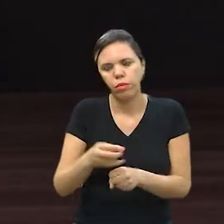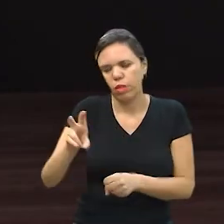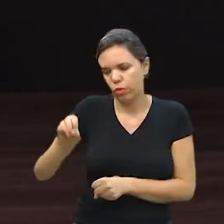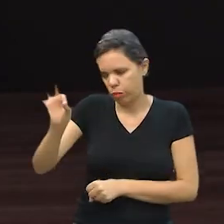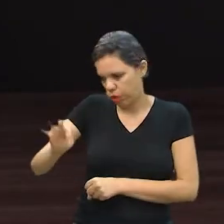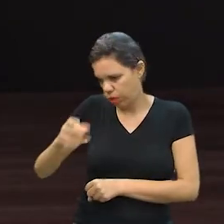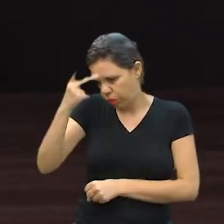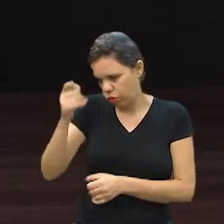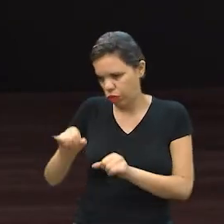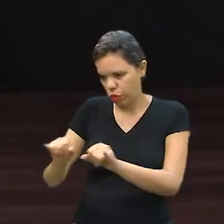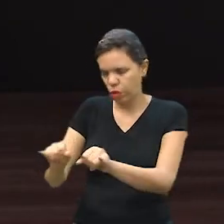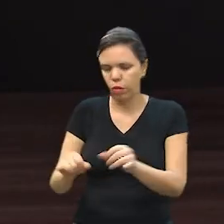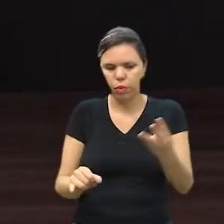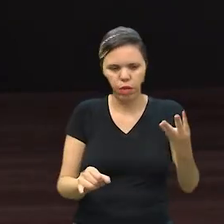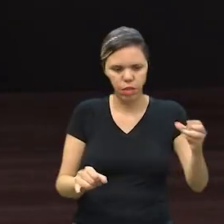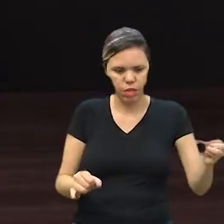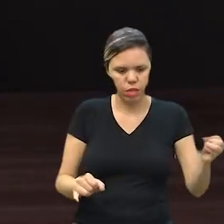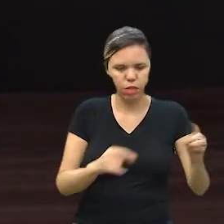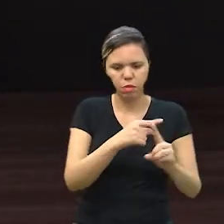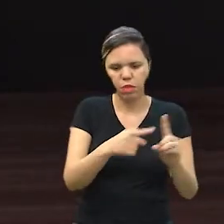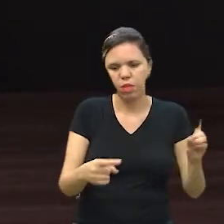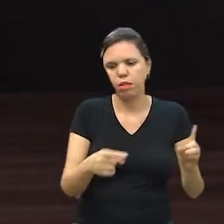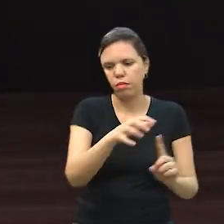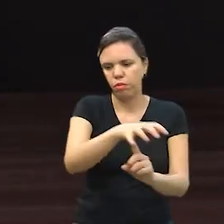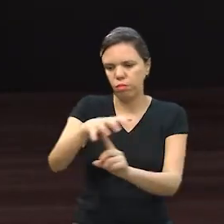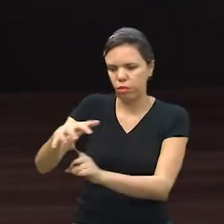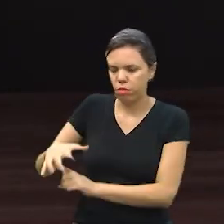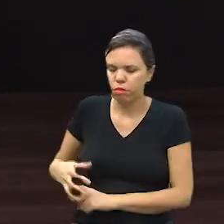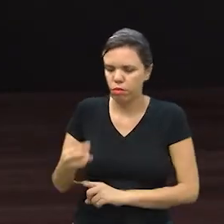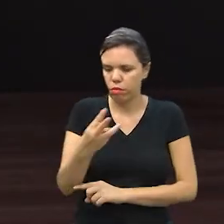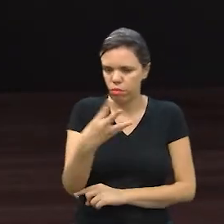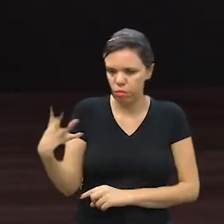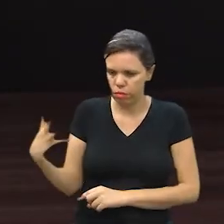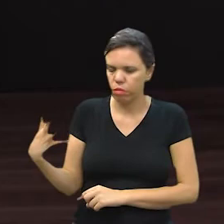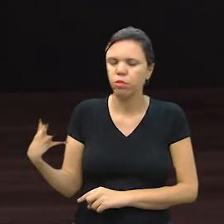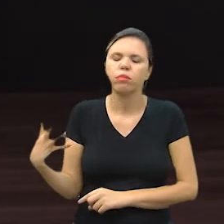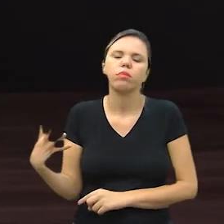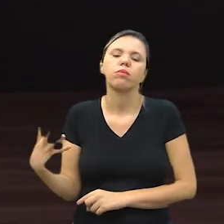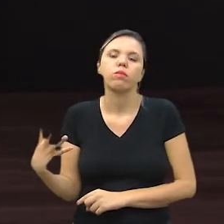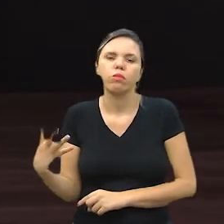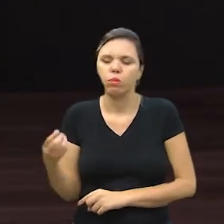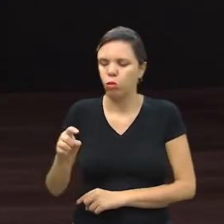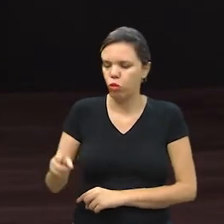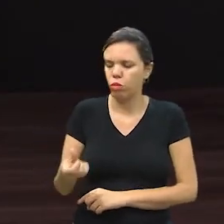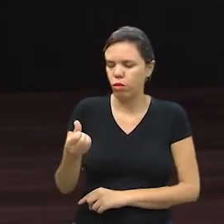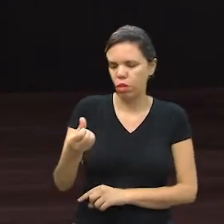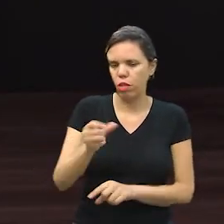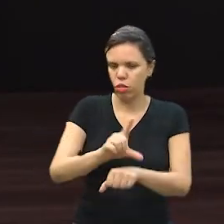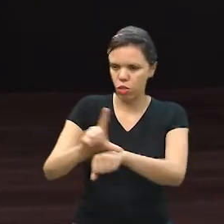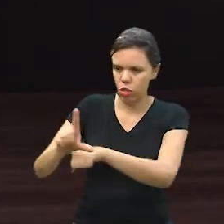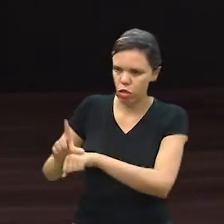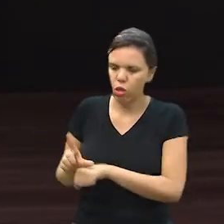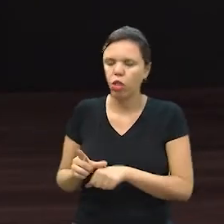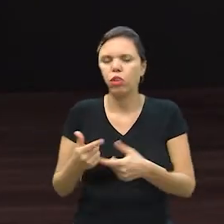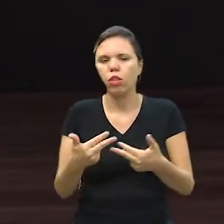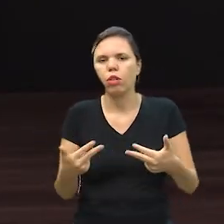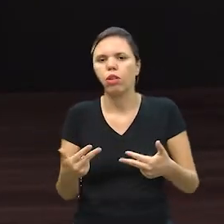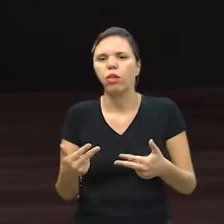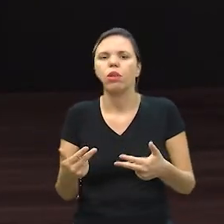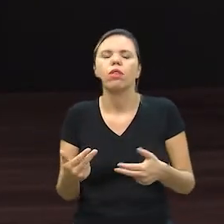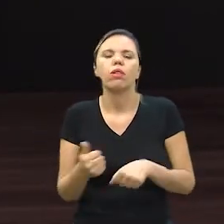compram em supermercados, 46,5% em feiras, 34,6% em lojas especializadas